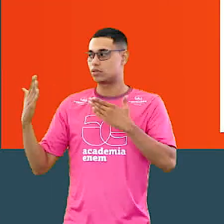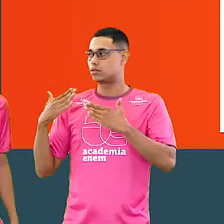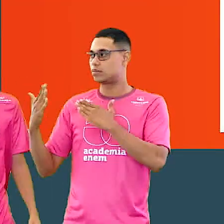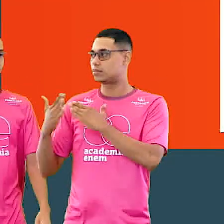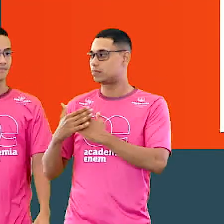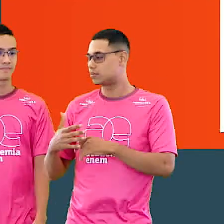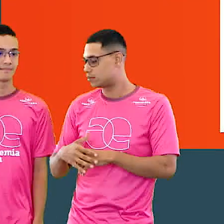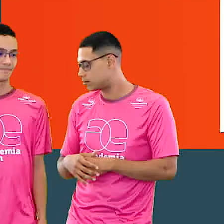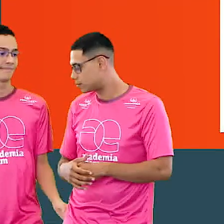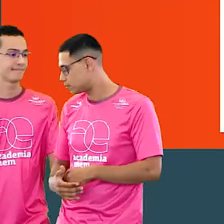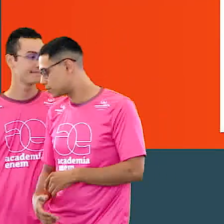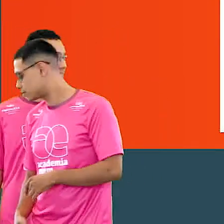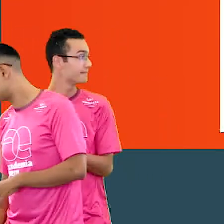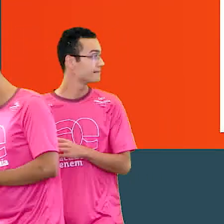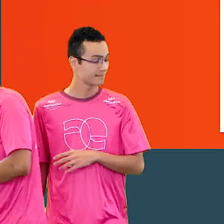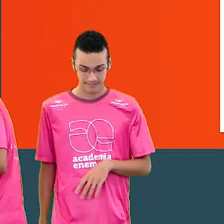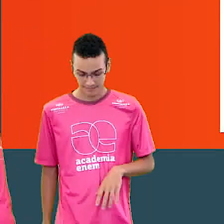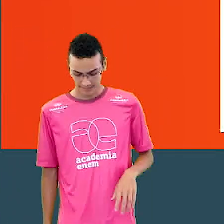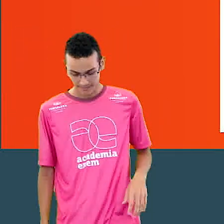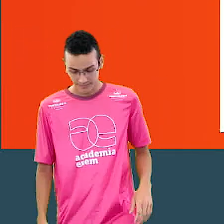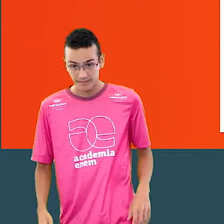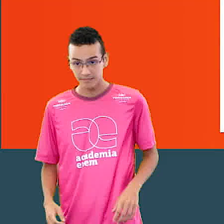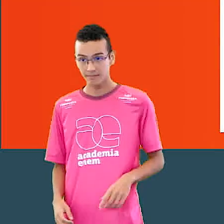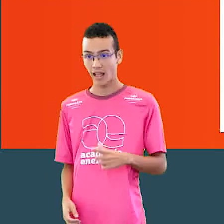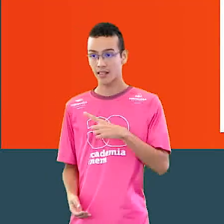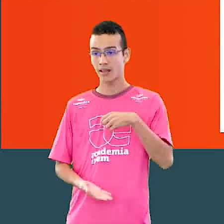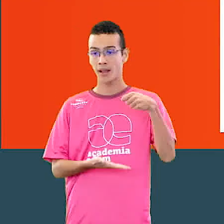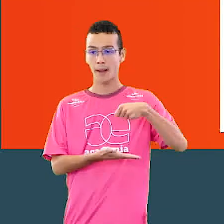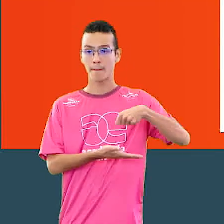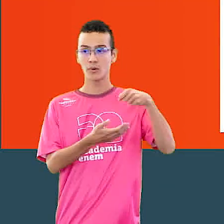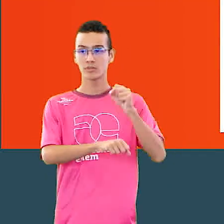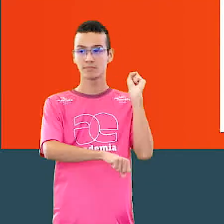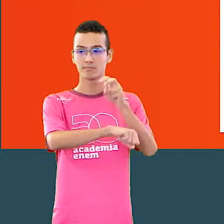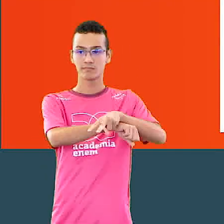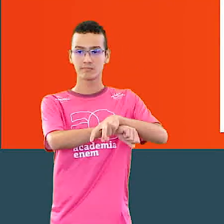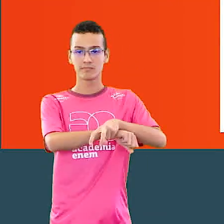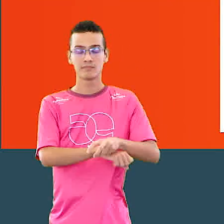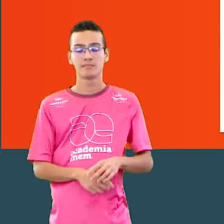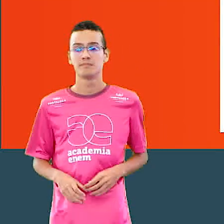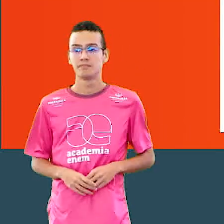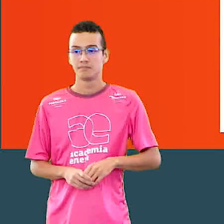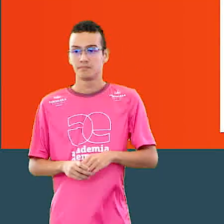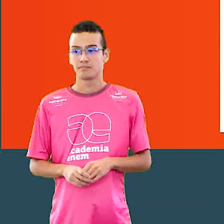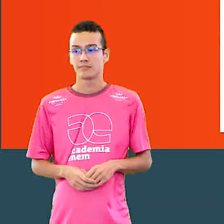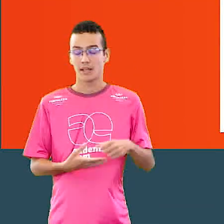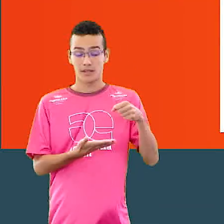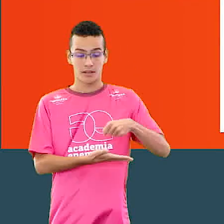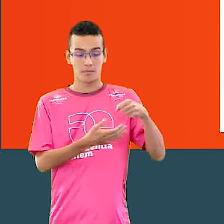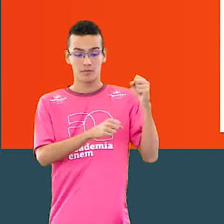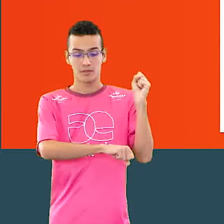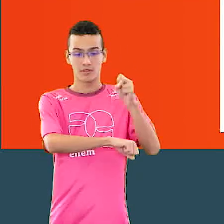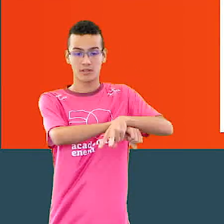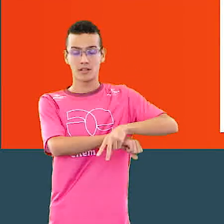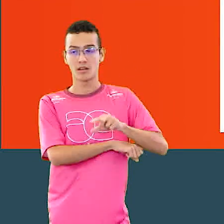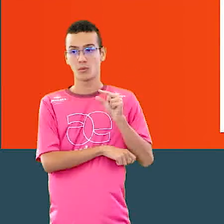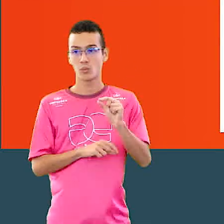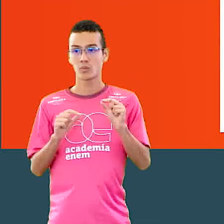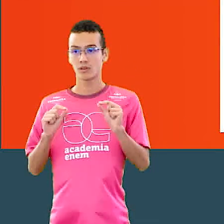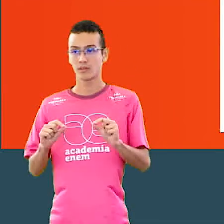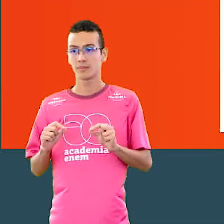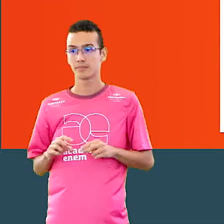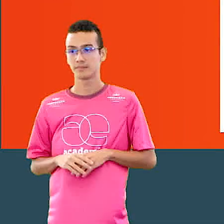tudo, tá? Então, o que é que nós temos? Auxílio ingressante. Esse auxílio ingressante é apenas,